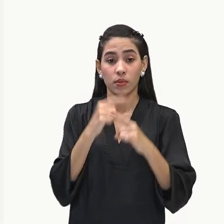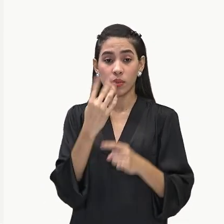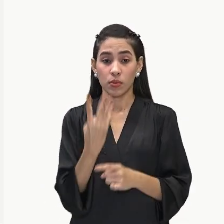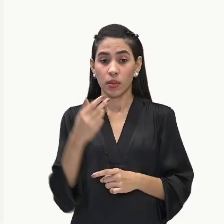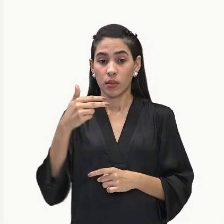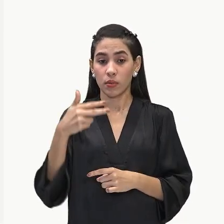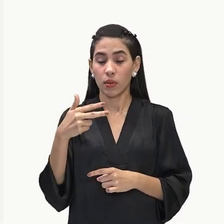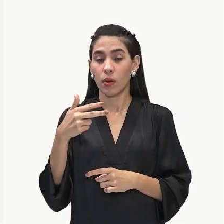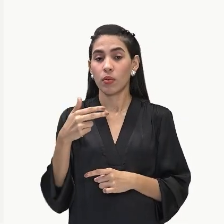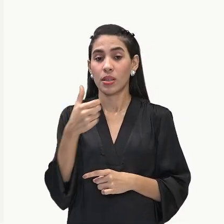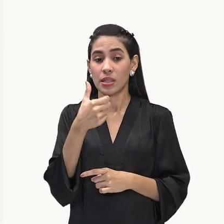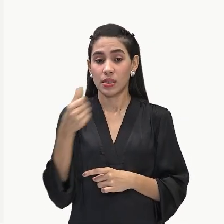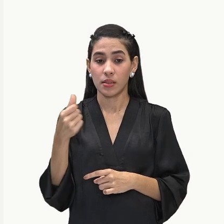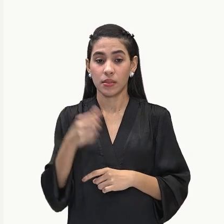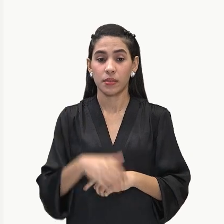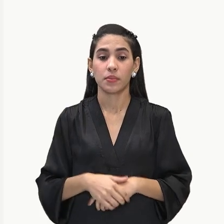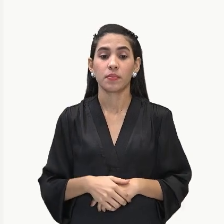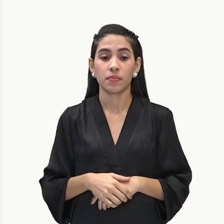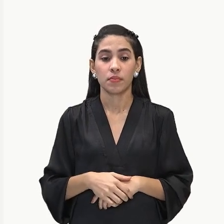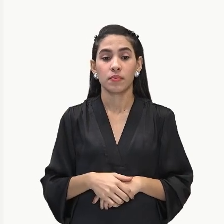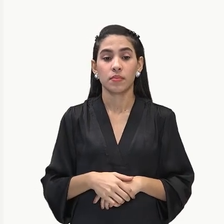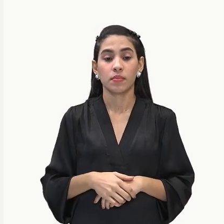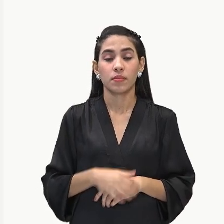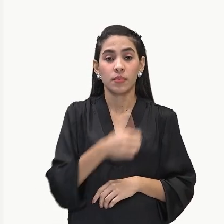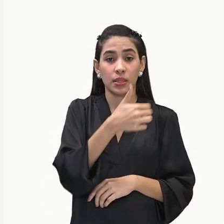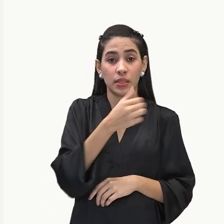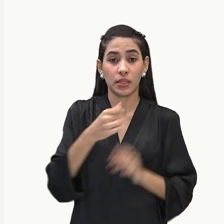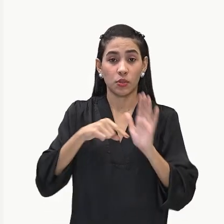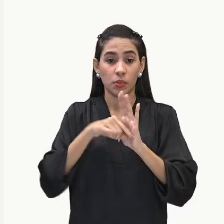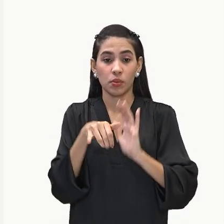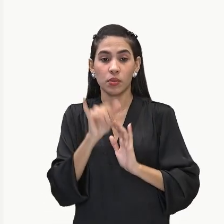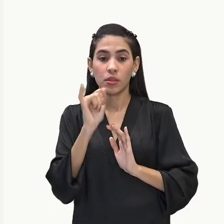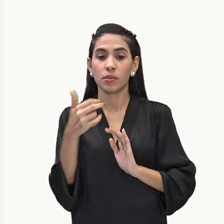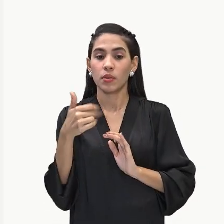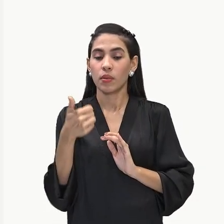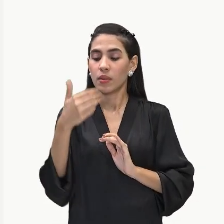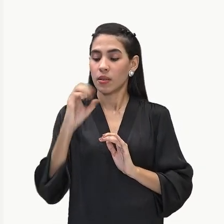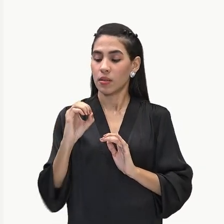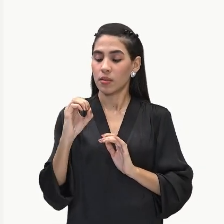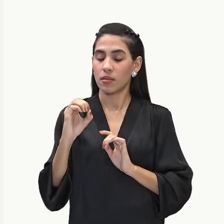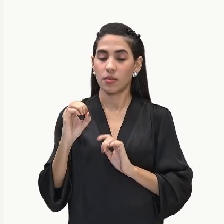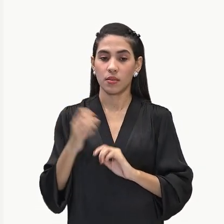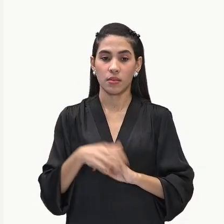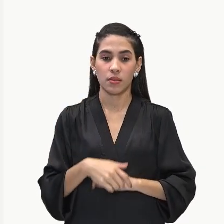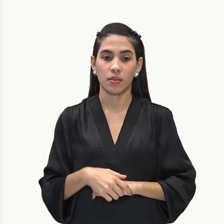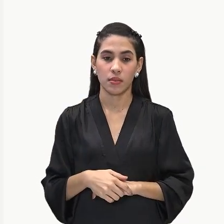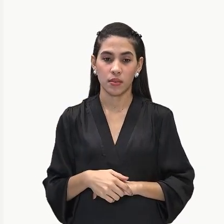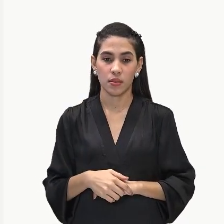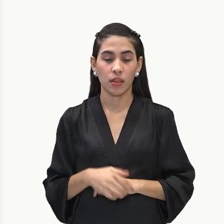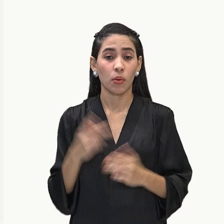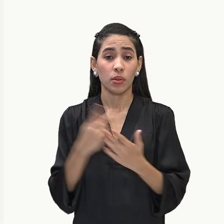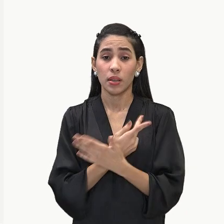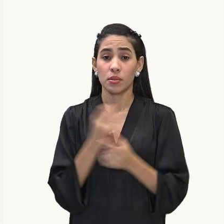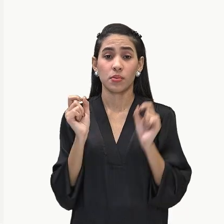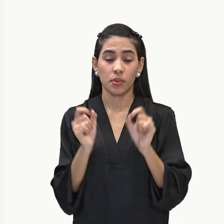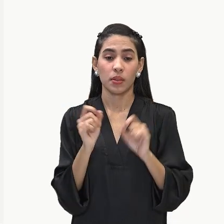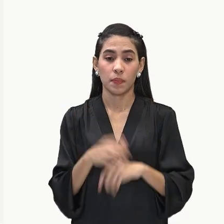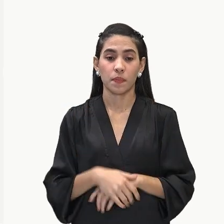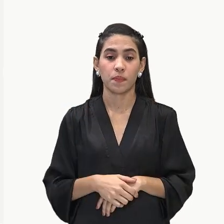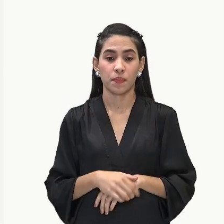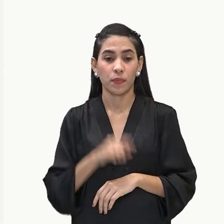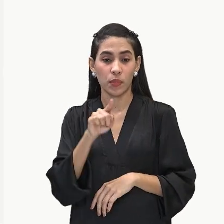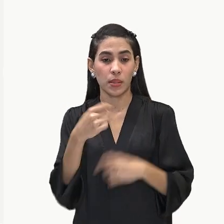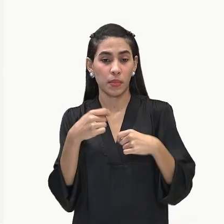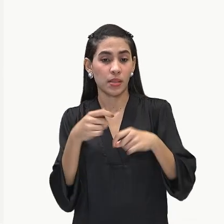4, 16. 16 menos y igual a 10. O que acontece? Eu vou ter